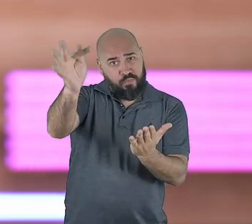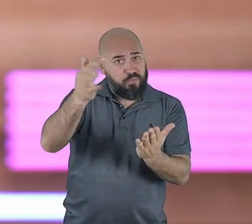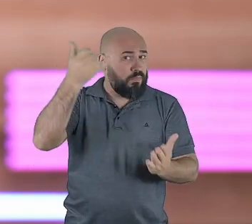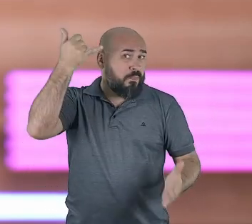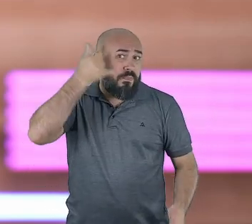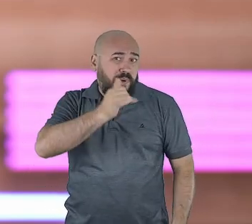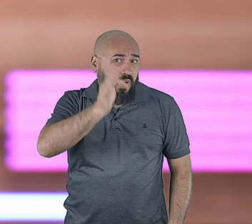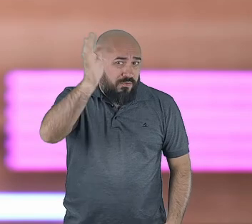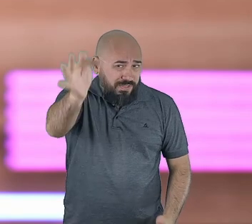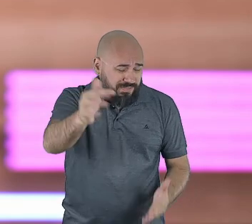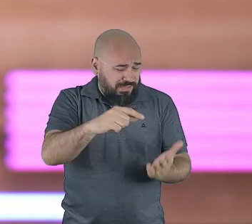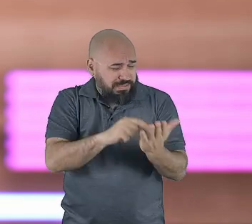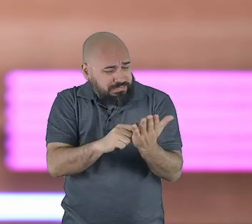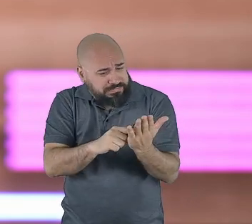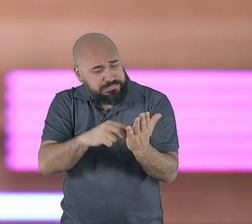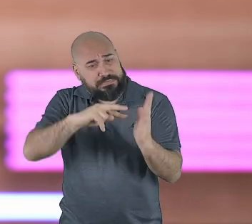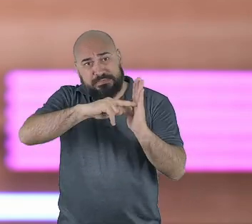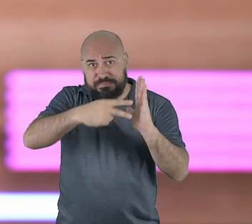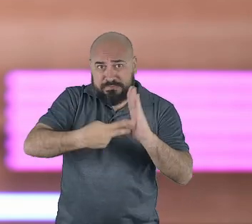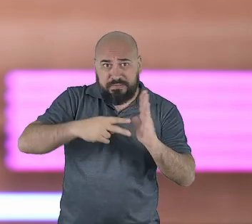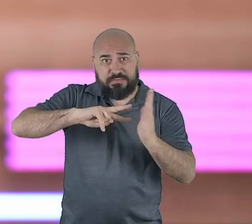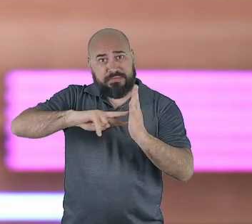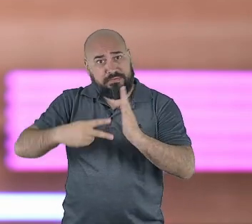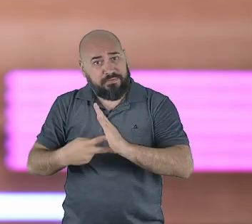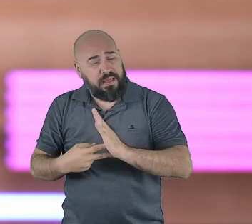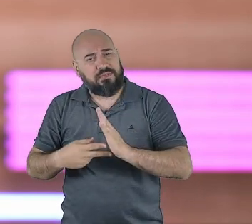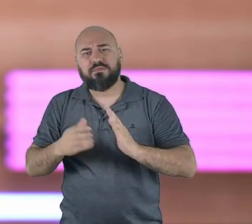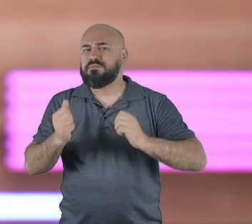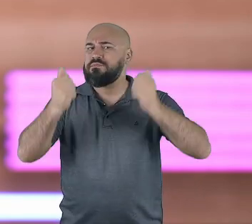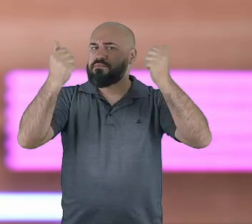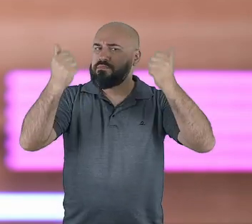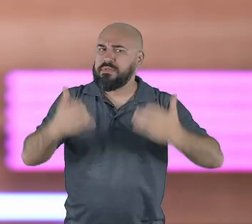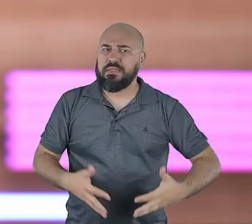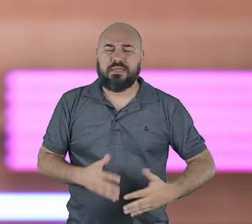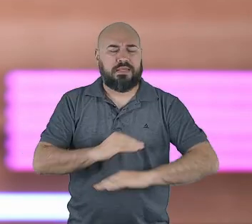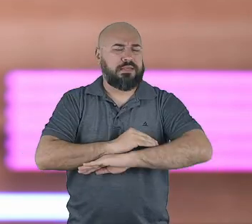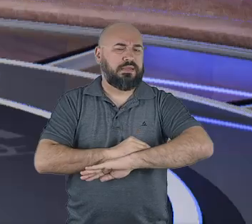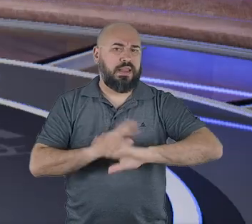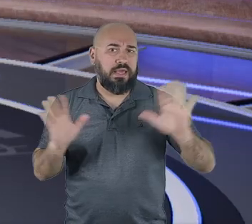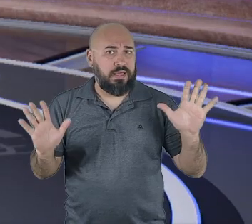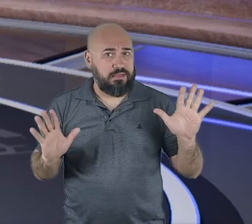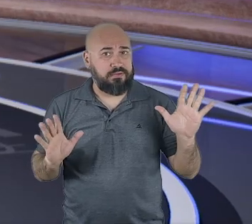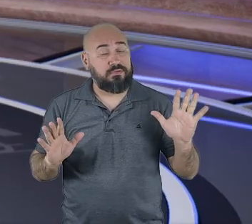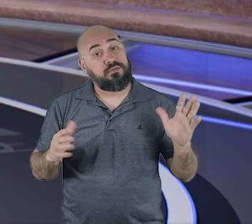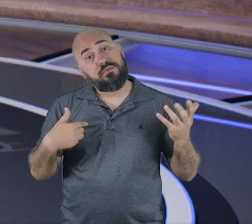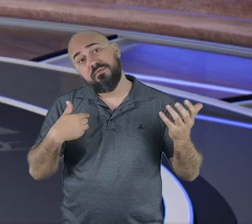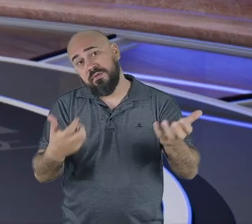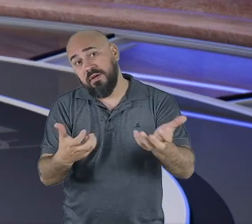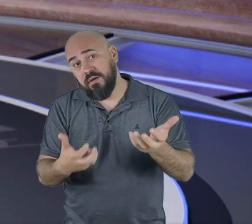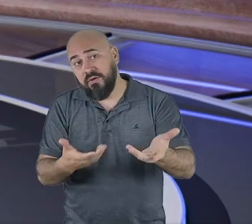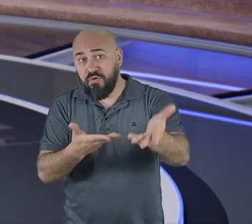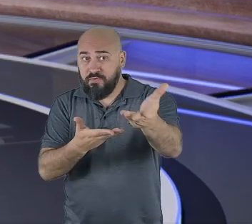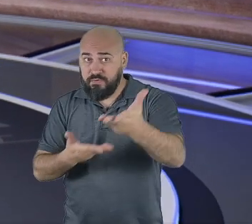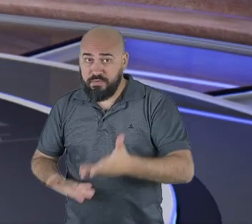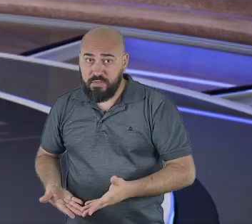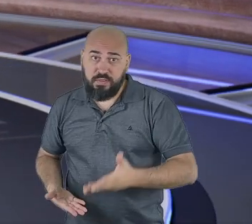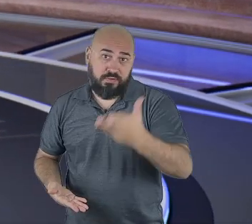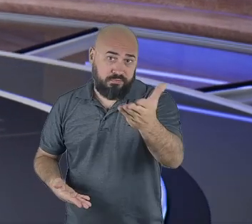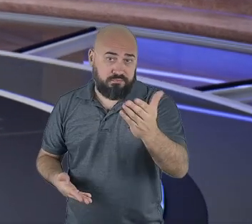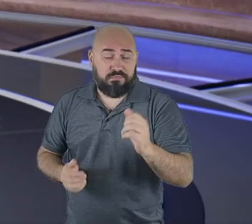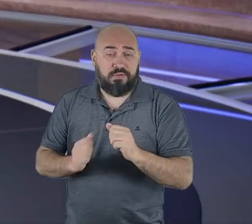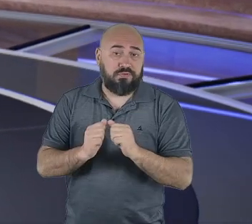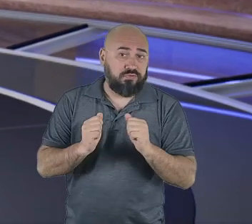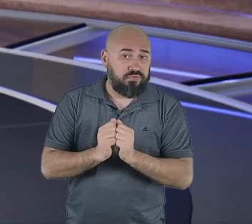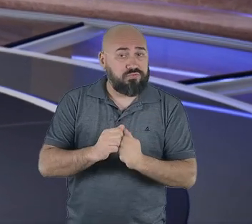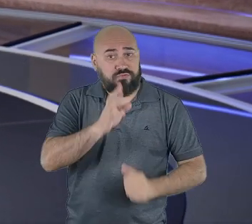compreender melhor a revelação de Deus para mim e para você. Então eu quero te convidar a acompanhar